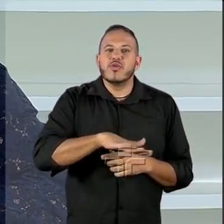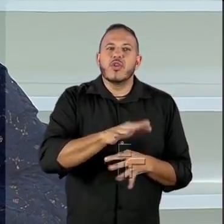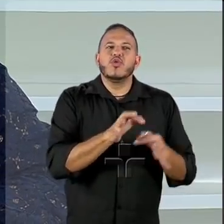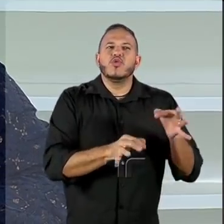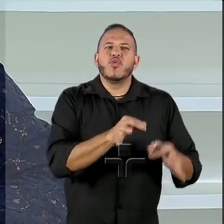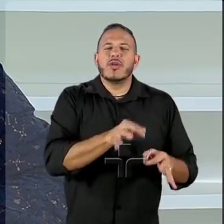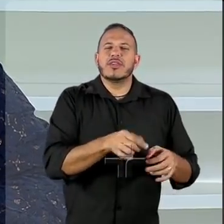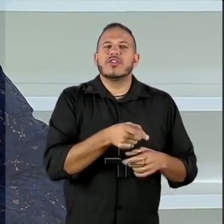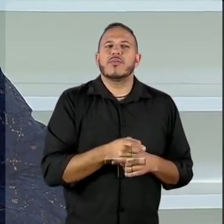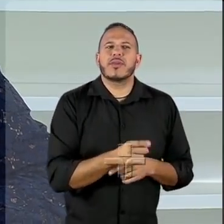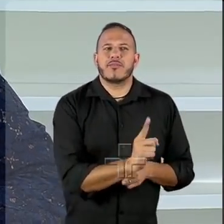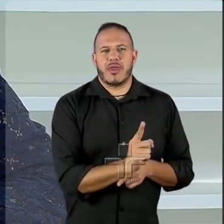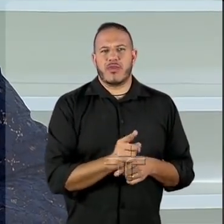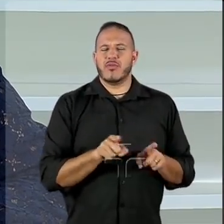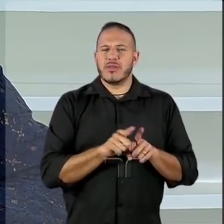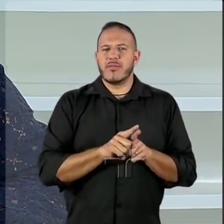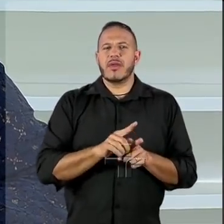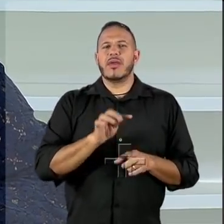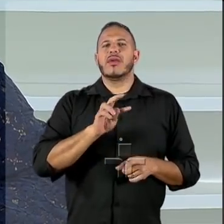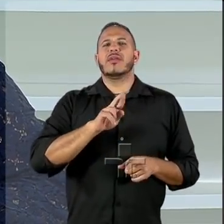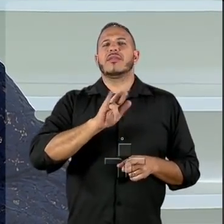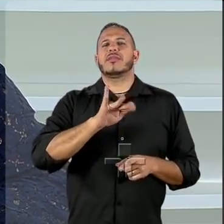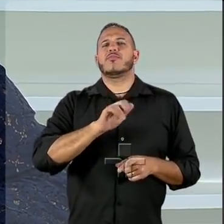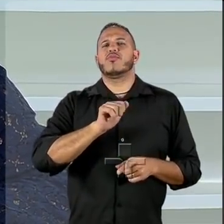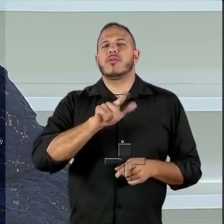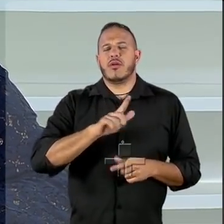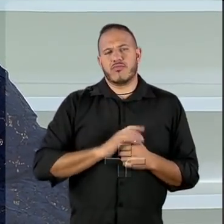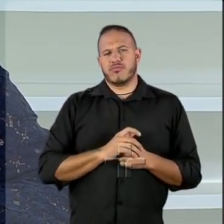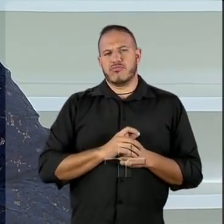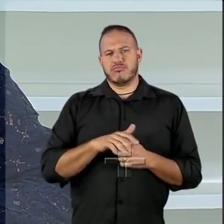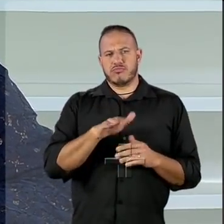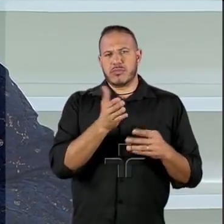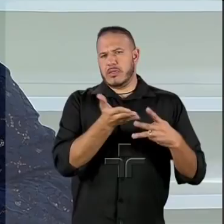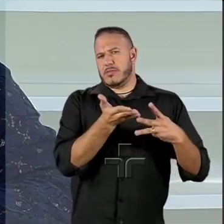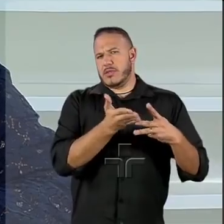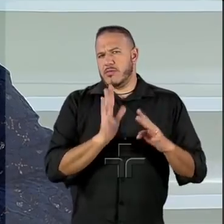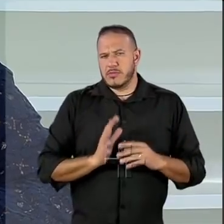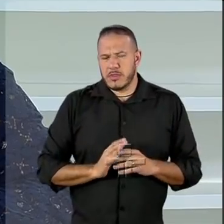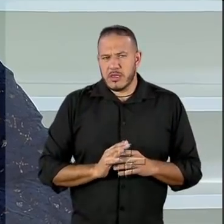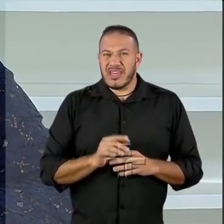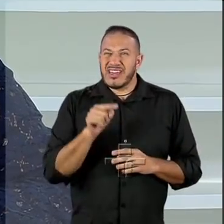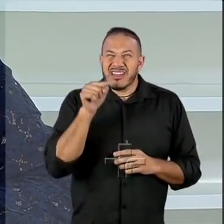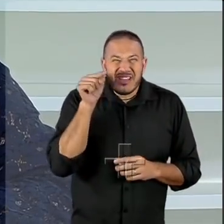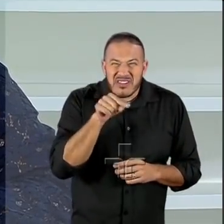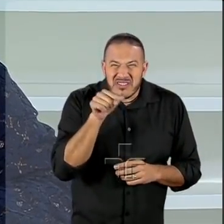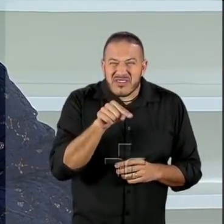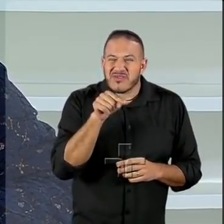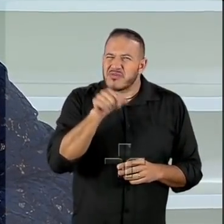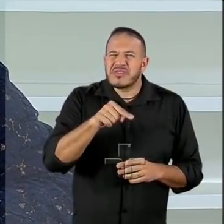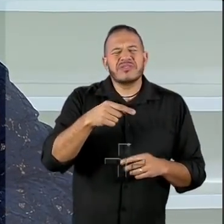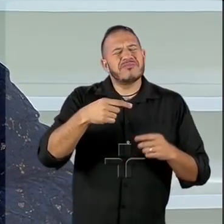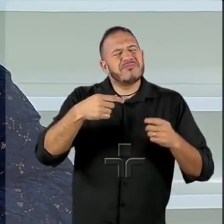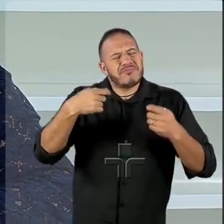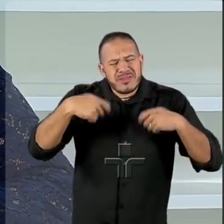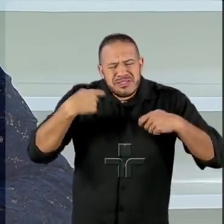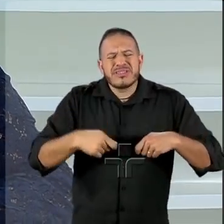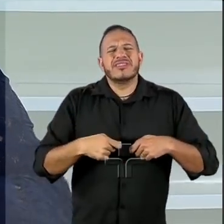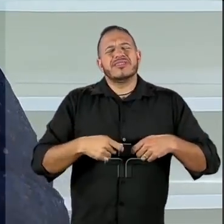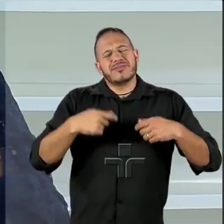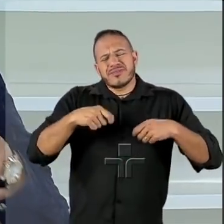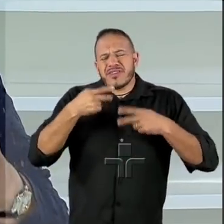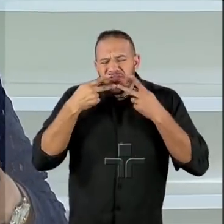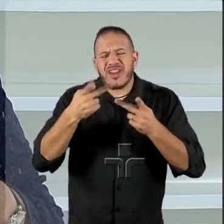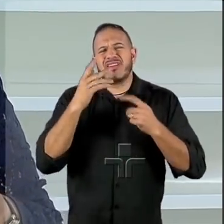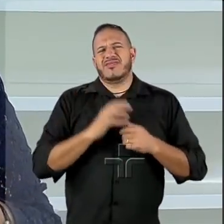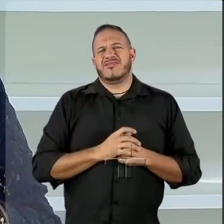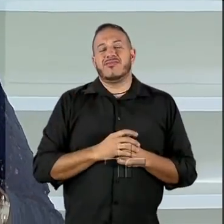de primeiro grau e para os tribunais intermediários. Isto precisa ser falado. E